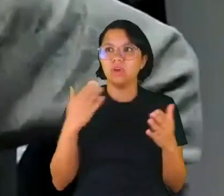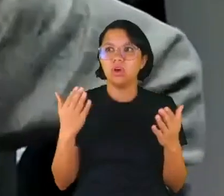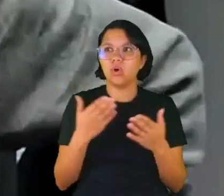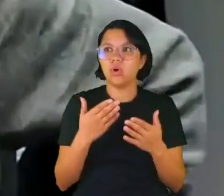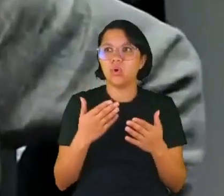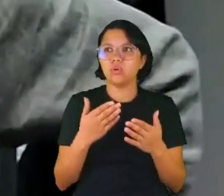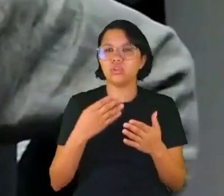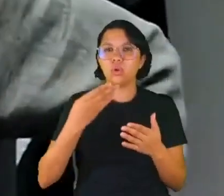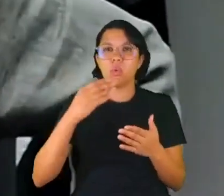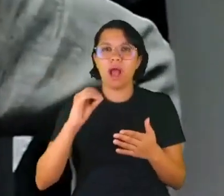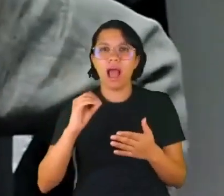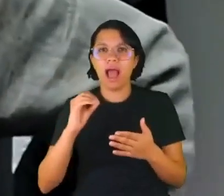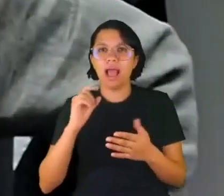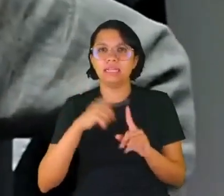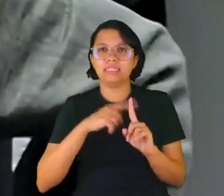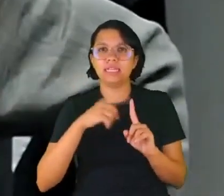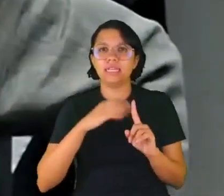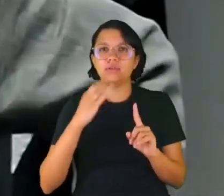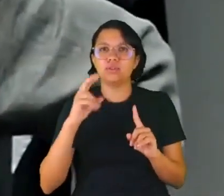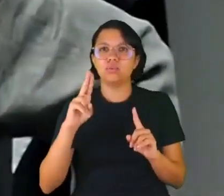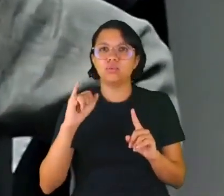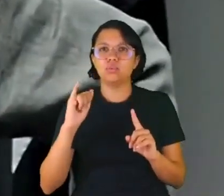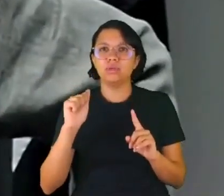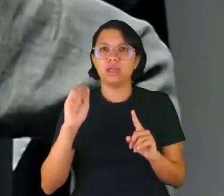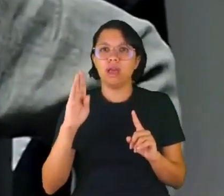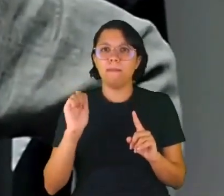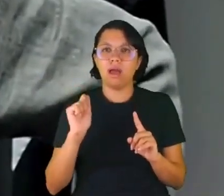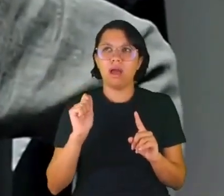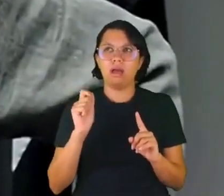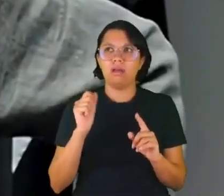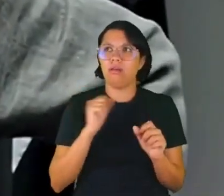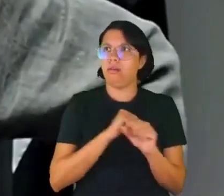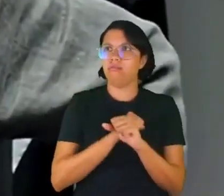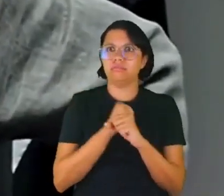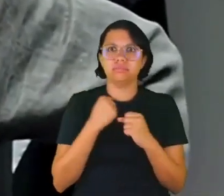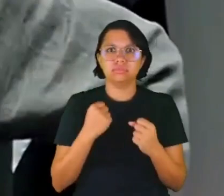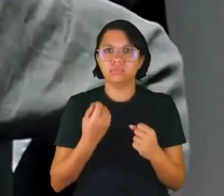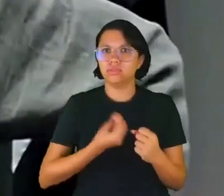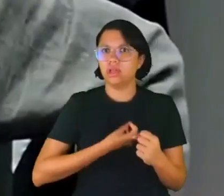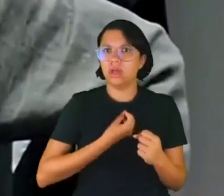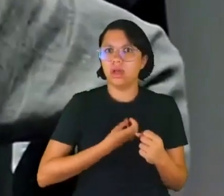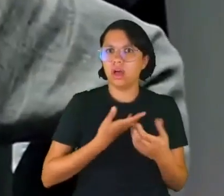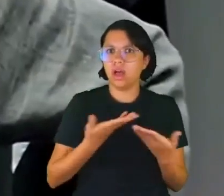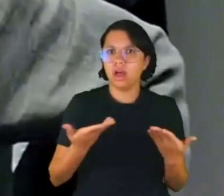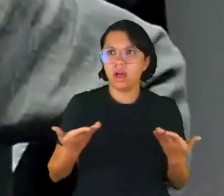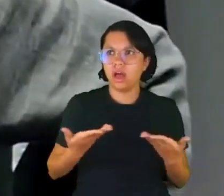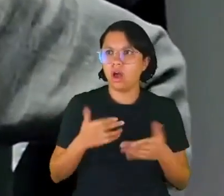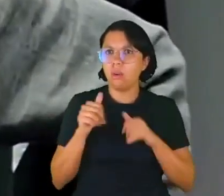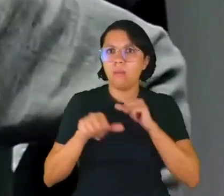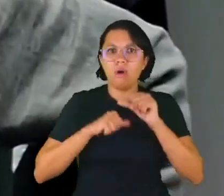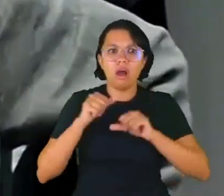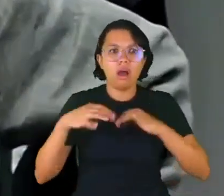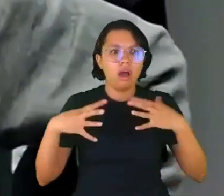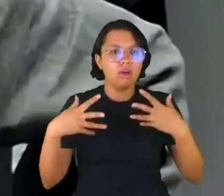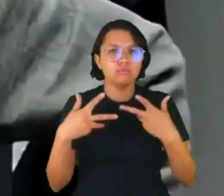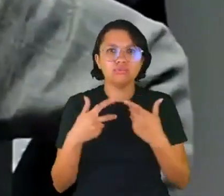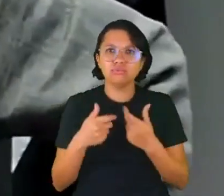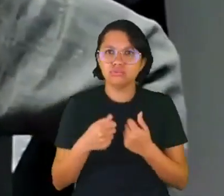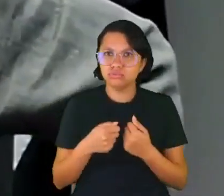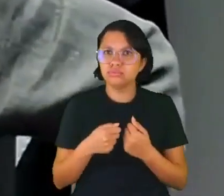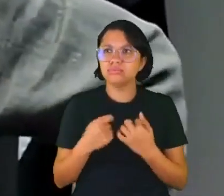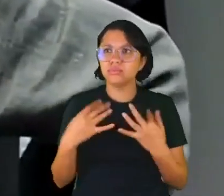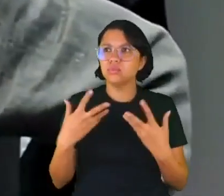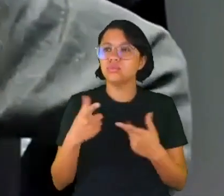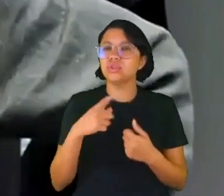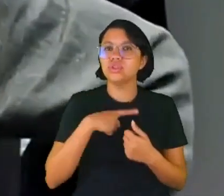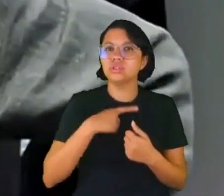40 graus em Cuiabá. Não é possível que nós estamos vivendo. Isso está fazendo mal, né? E tudo modificando tudo aquilo que nós